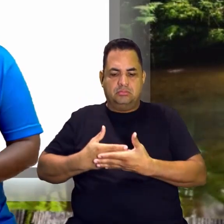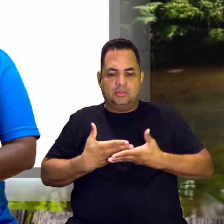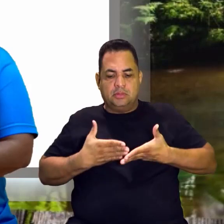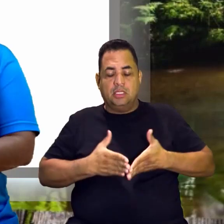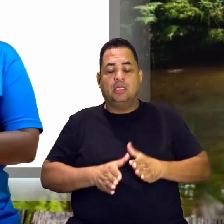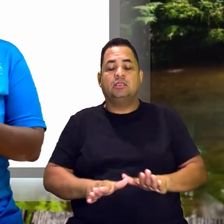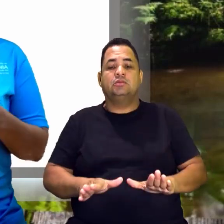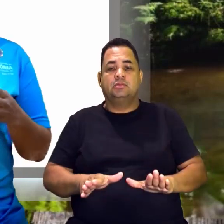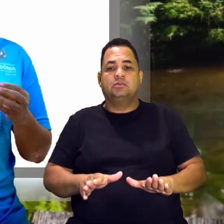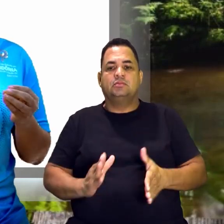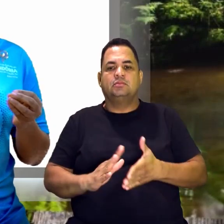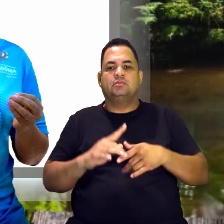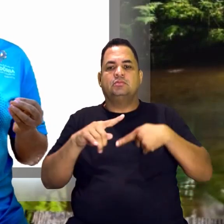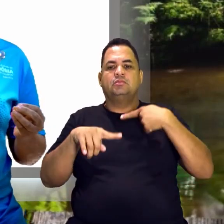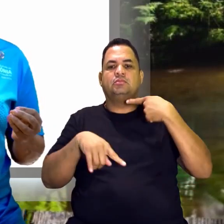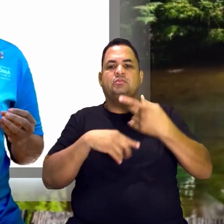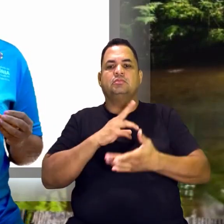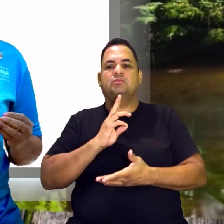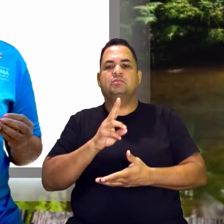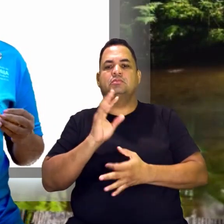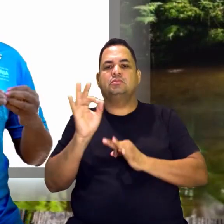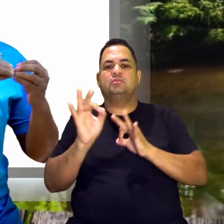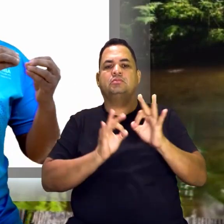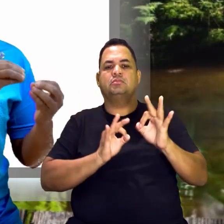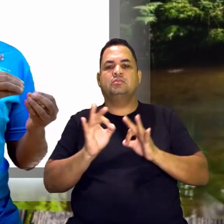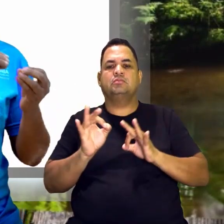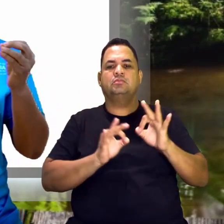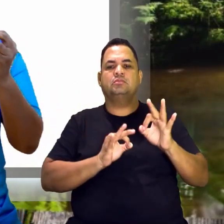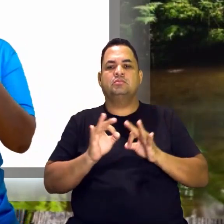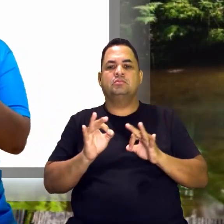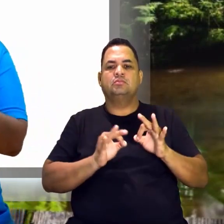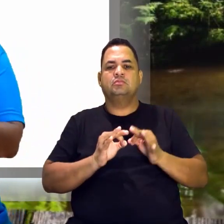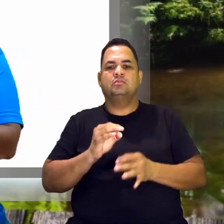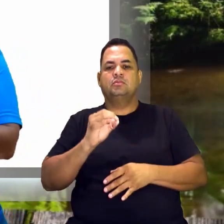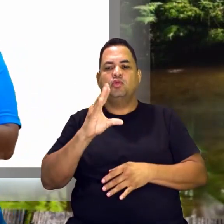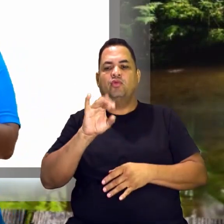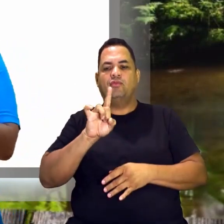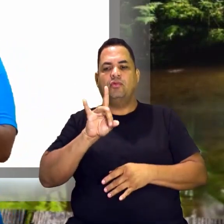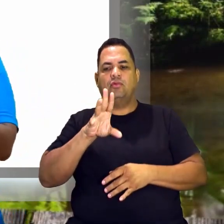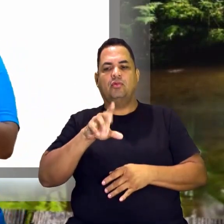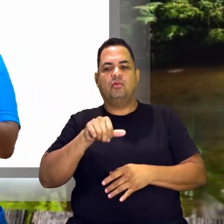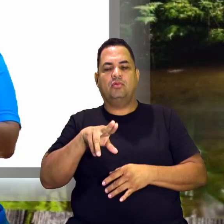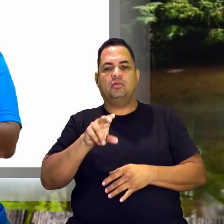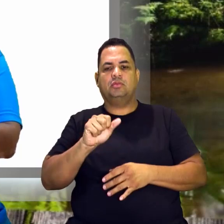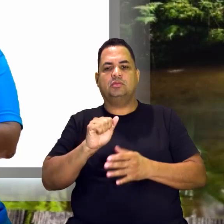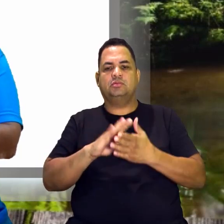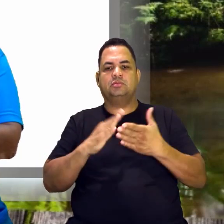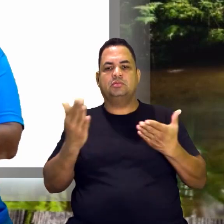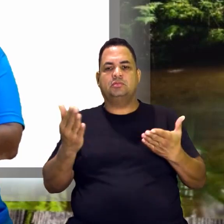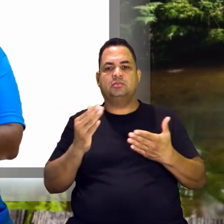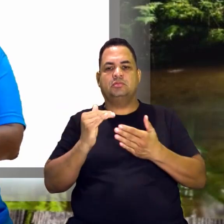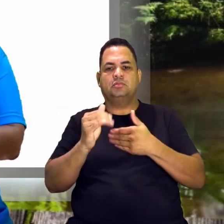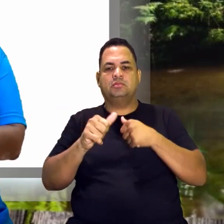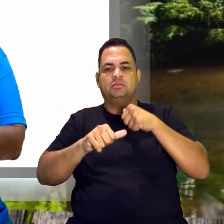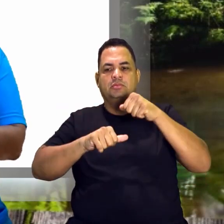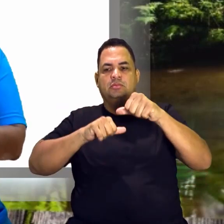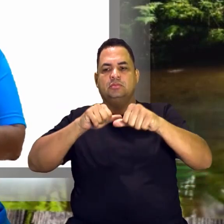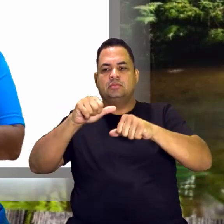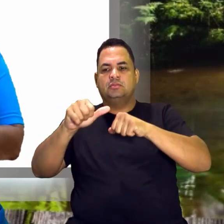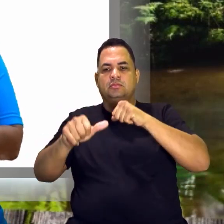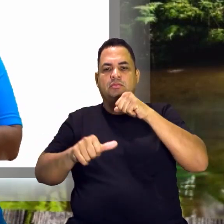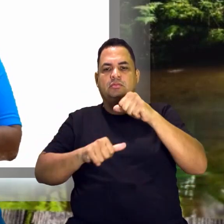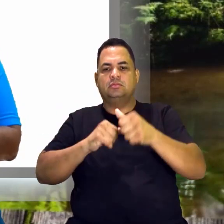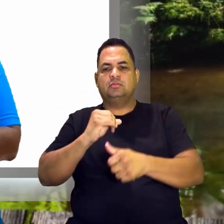ovos. Aí depois ele vai ter o processo de formação das ovogônias. Essas ovogônias vão se transformar